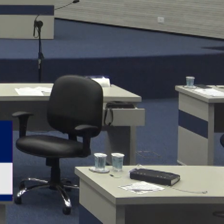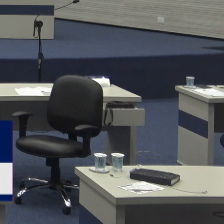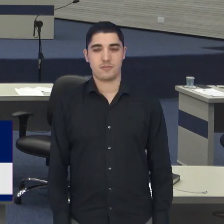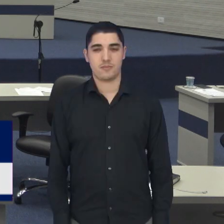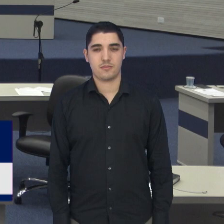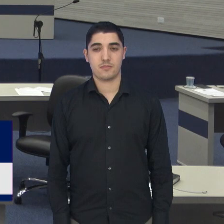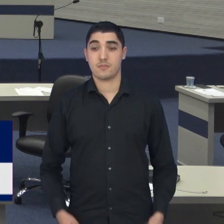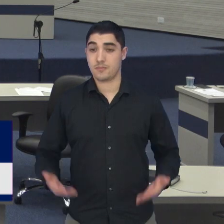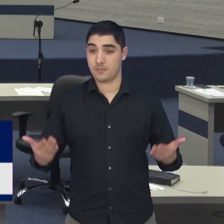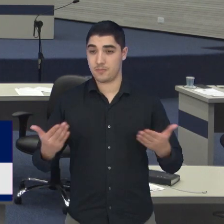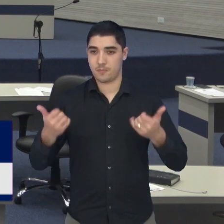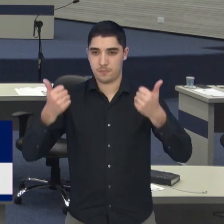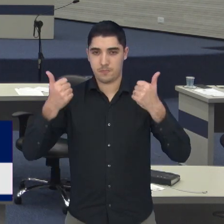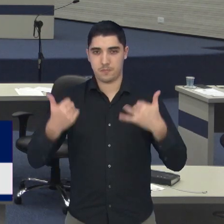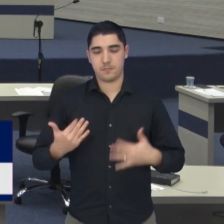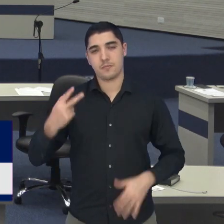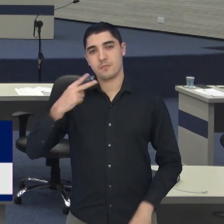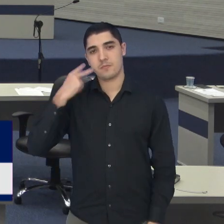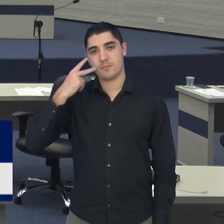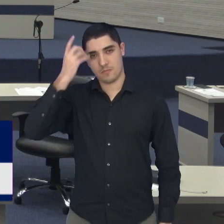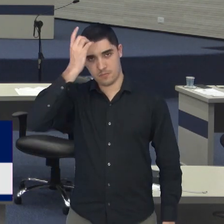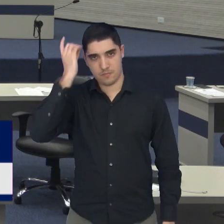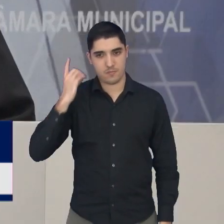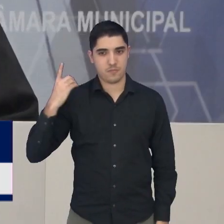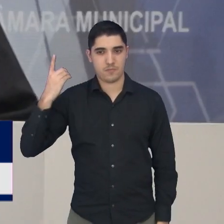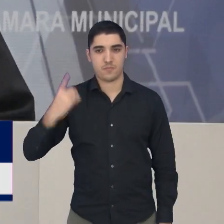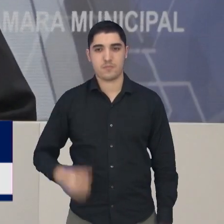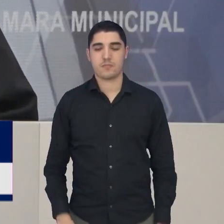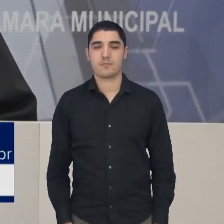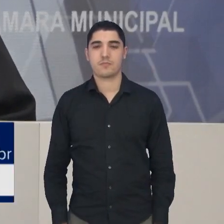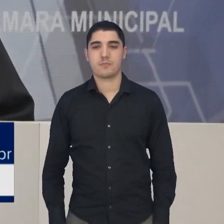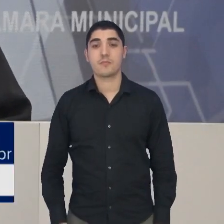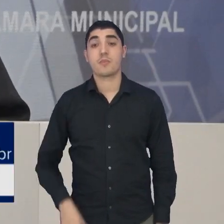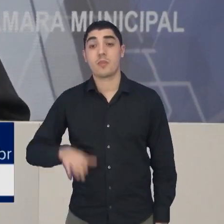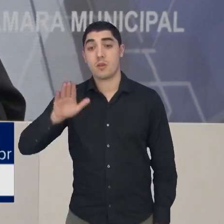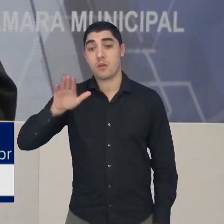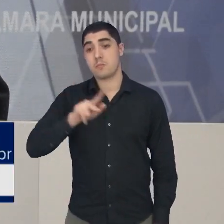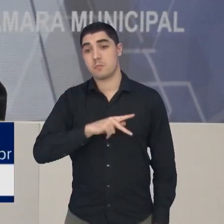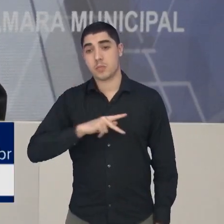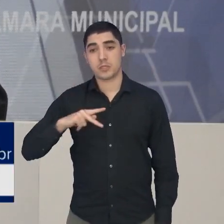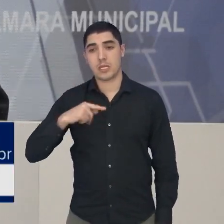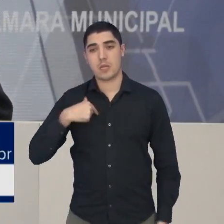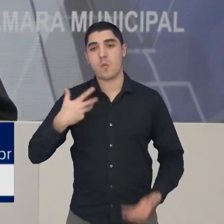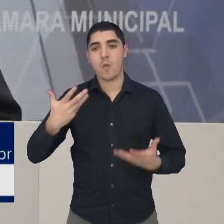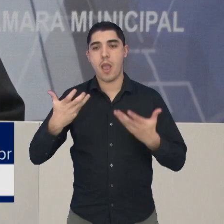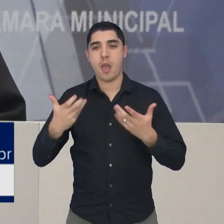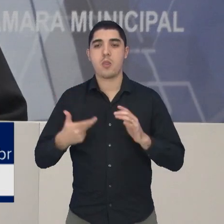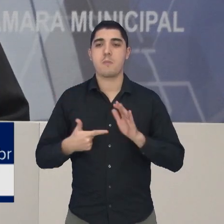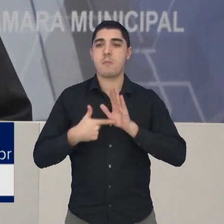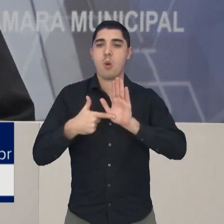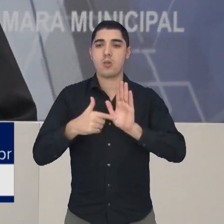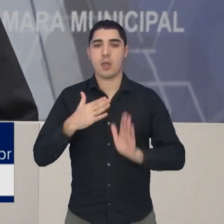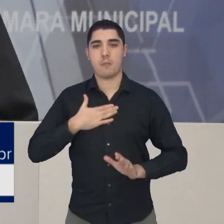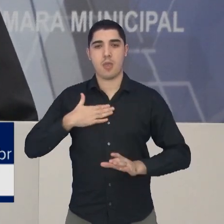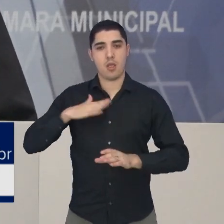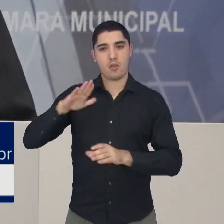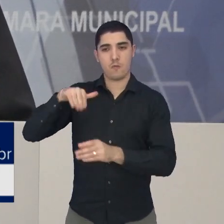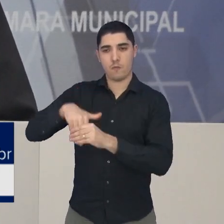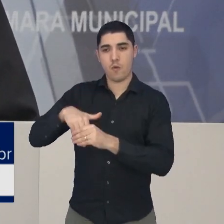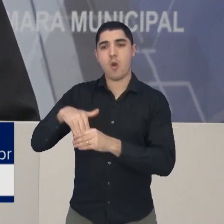Com a palavra, a vereadora Dulce Rita. Senhor presidente, eu queria fazer o encaminhamento do meu voto aqui, levando em